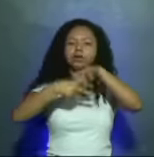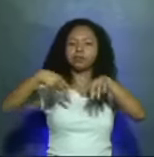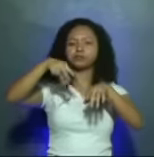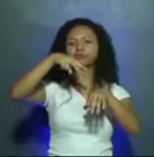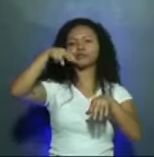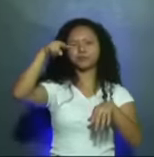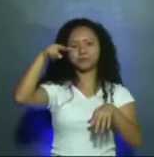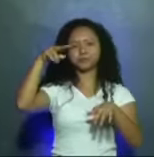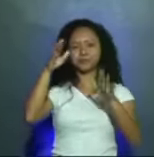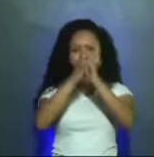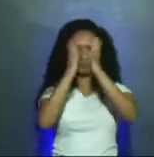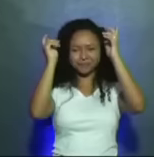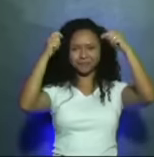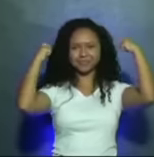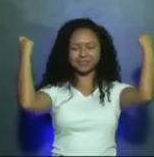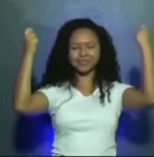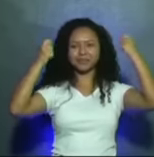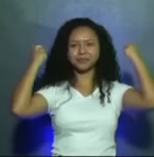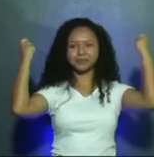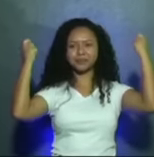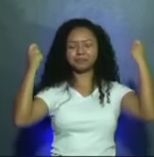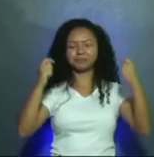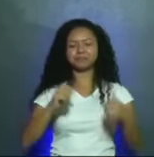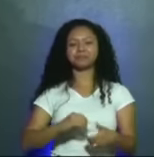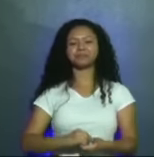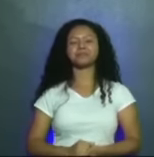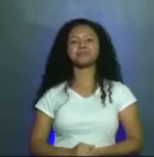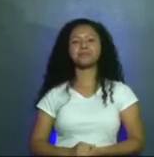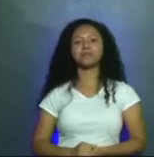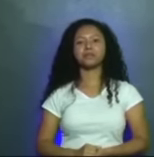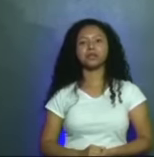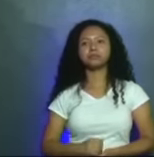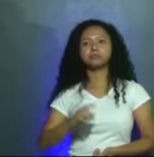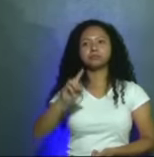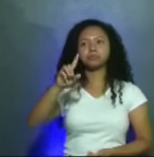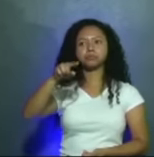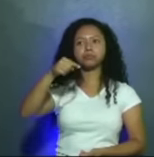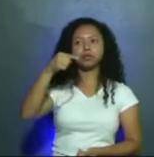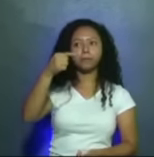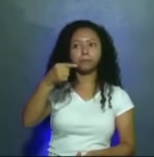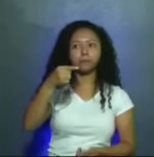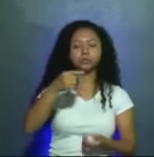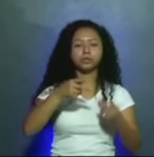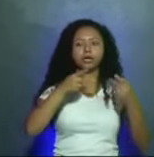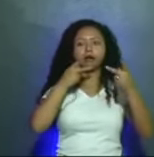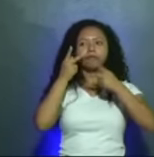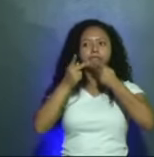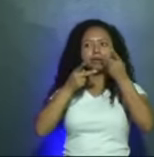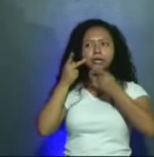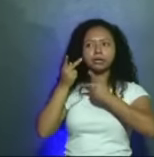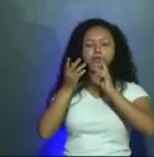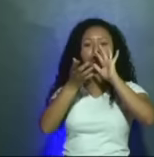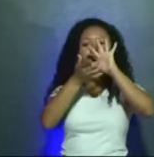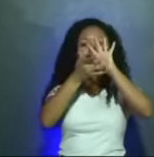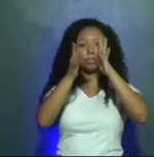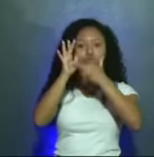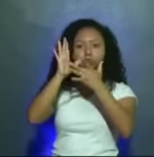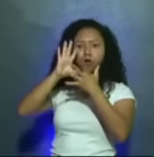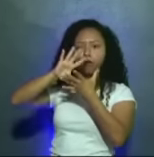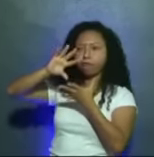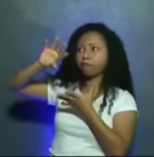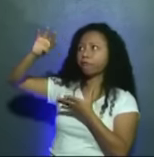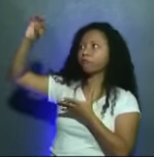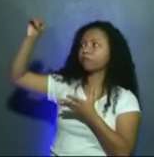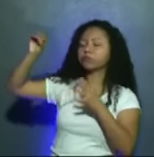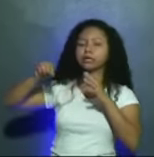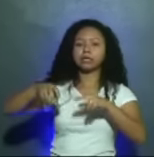aleluia. Aí, né, depois de lhes ter falado, o Senhor Jesus foi elevado aos céus e assentou-se à direita